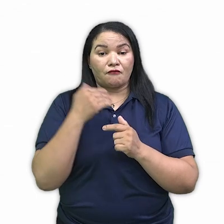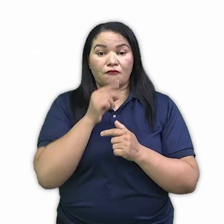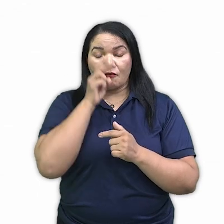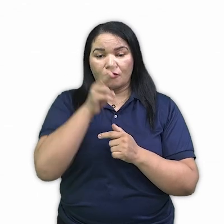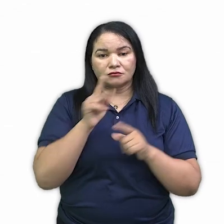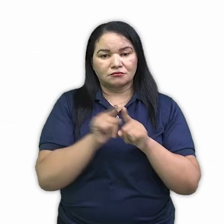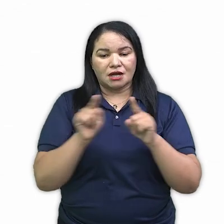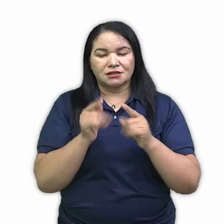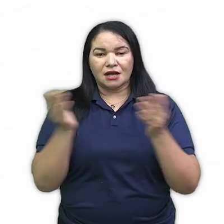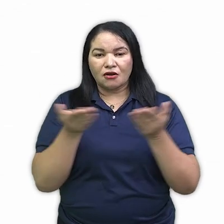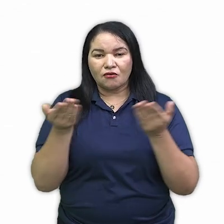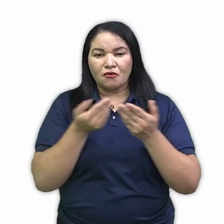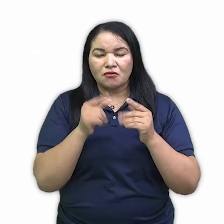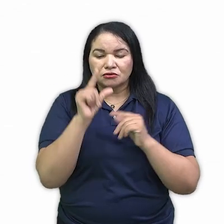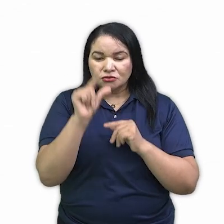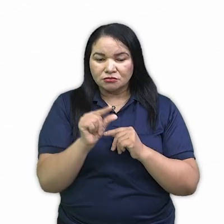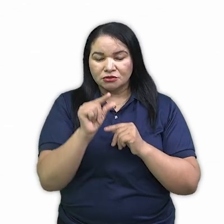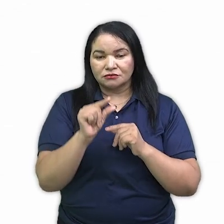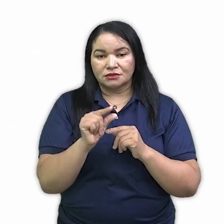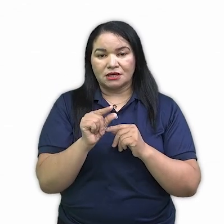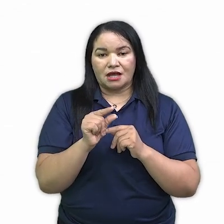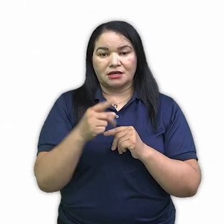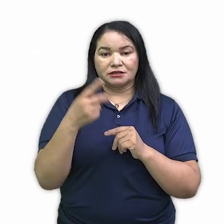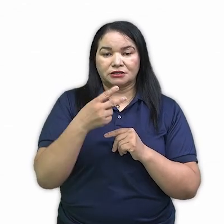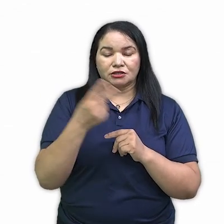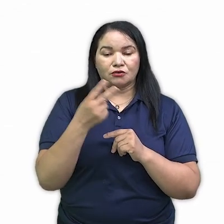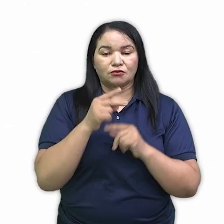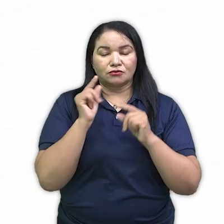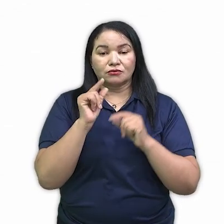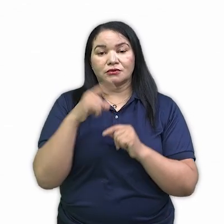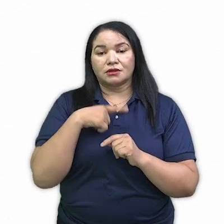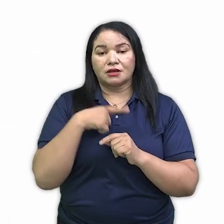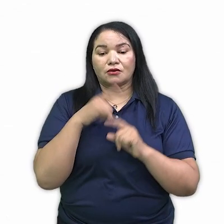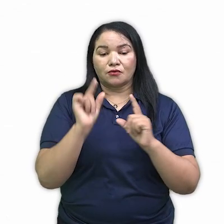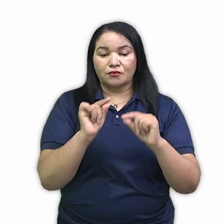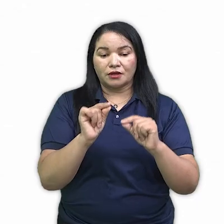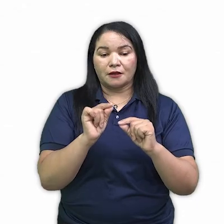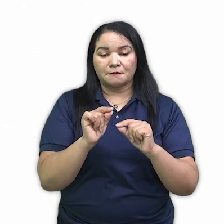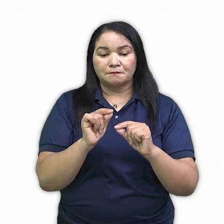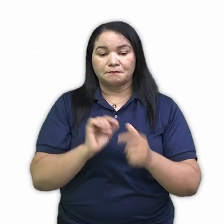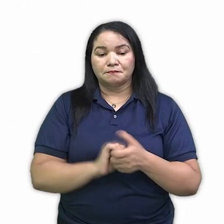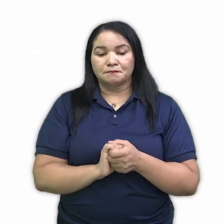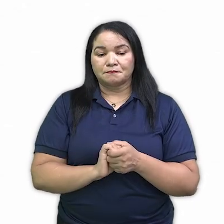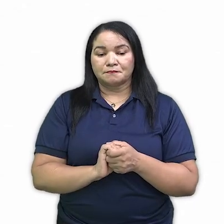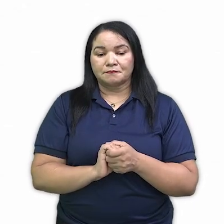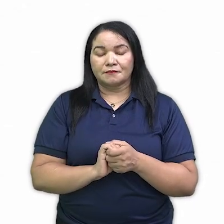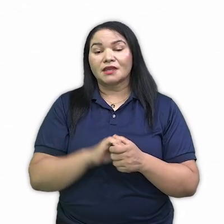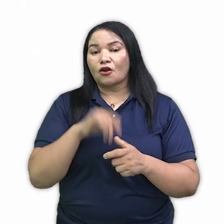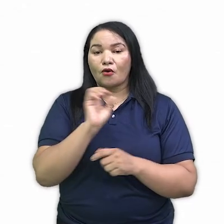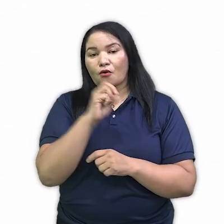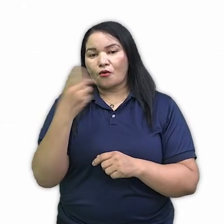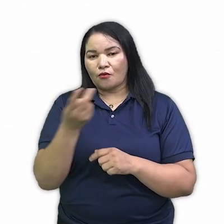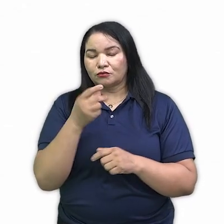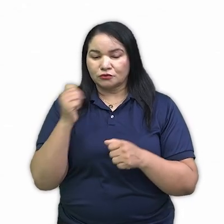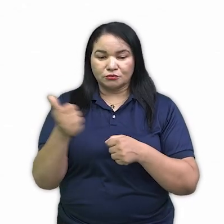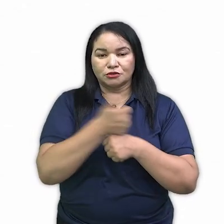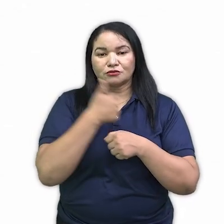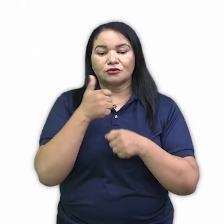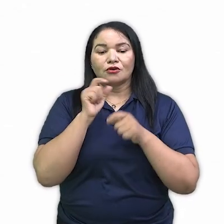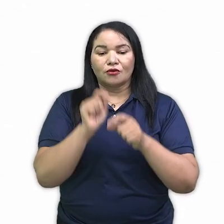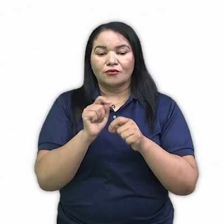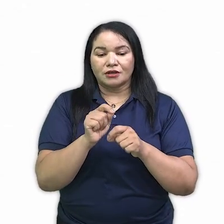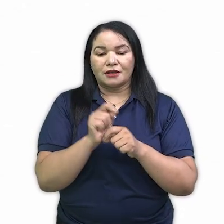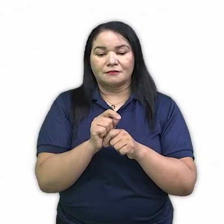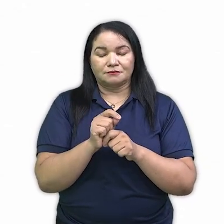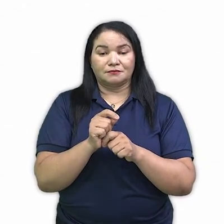já é uma rede menos utilizada. Em segundo lugar, entraram o quê? Em seu lugar, melhor dizendo, entraram